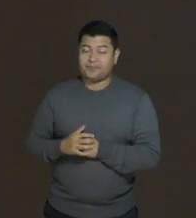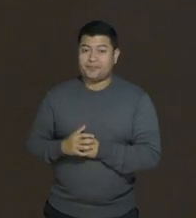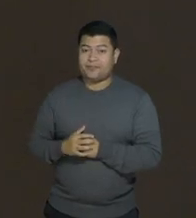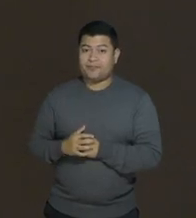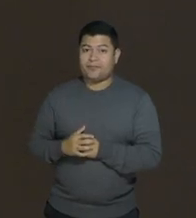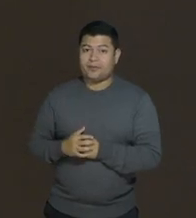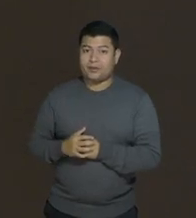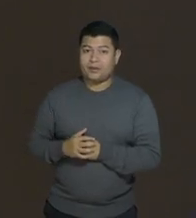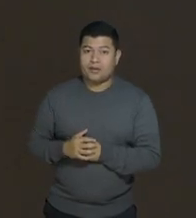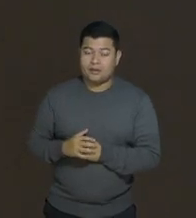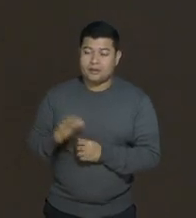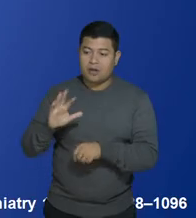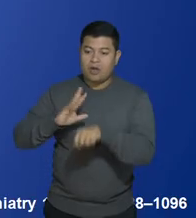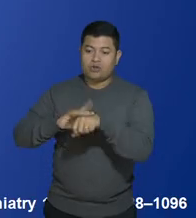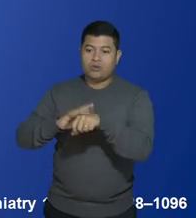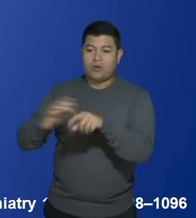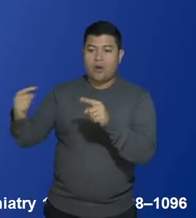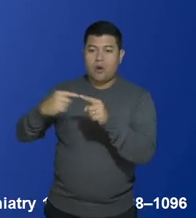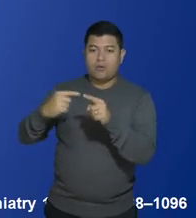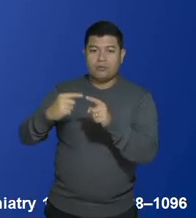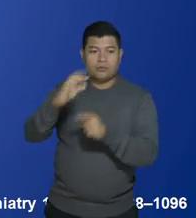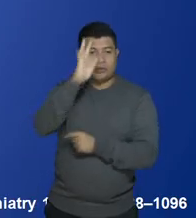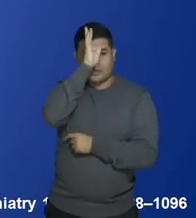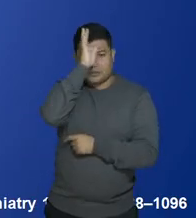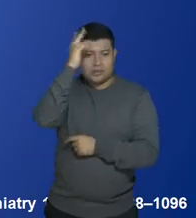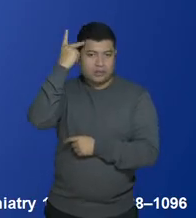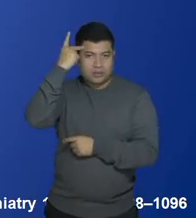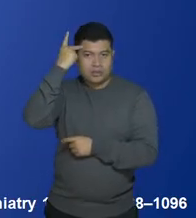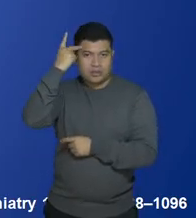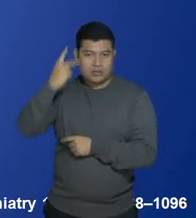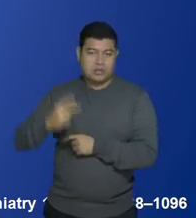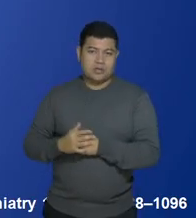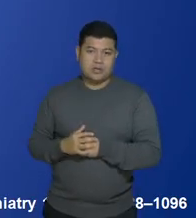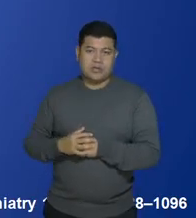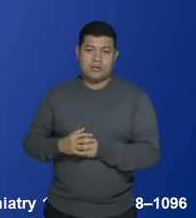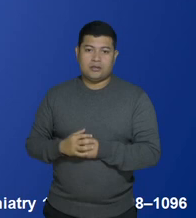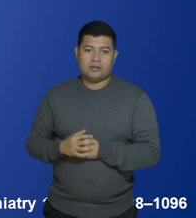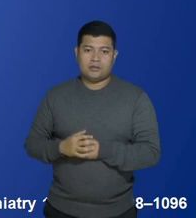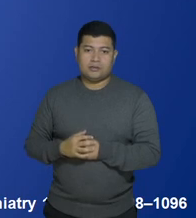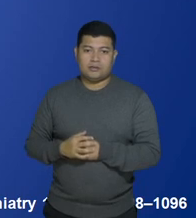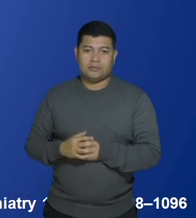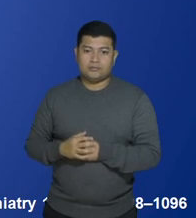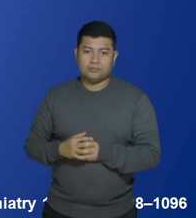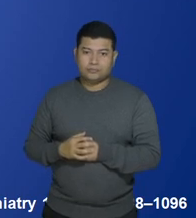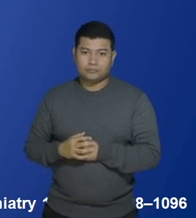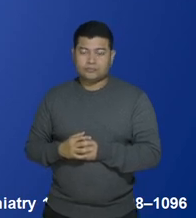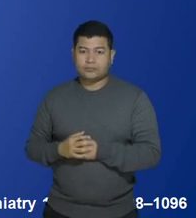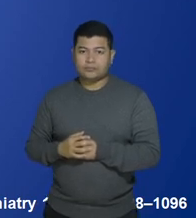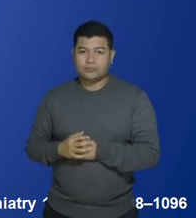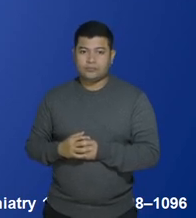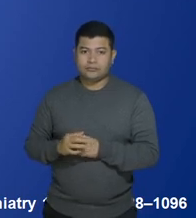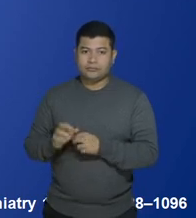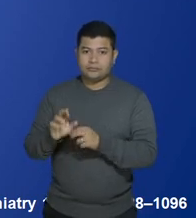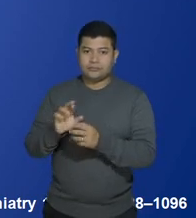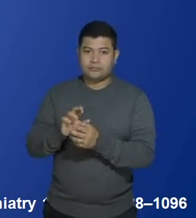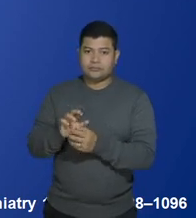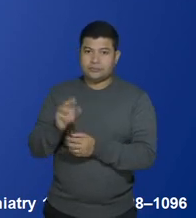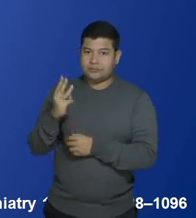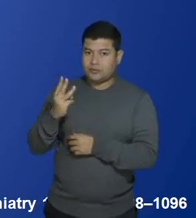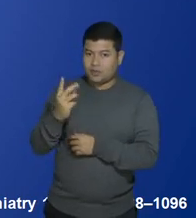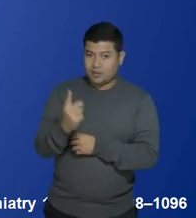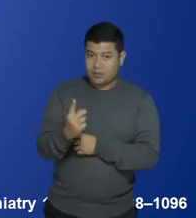TDAH, as comorbidades do TDAH. Tá? Então, você vê isoladamente, é só